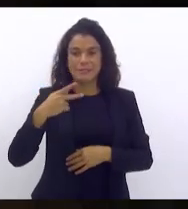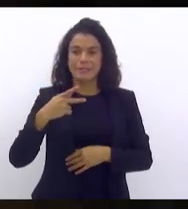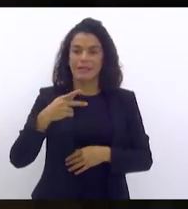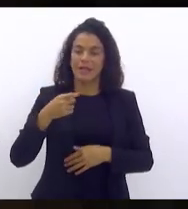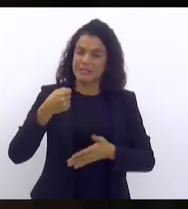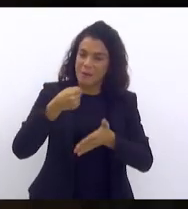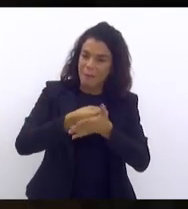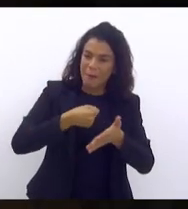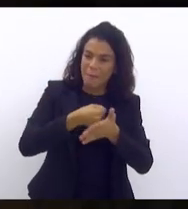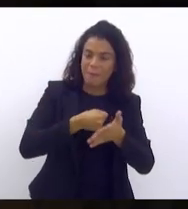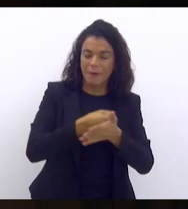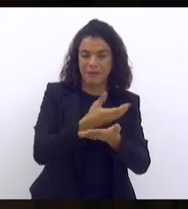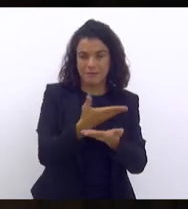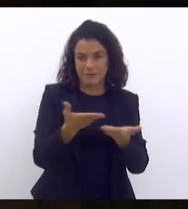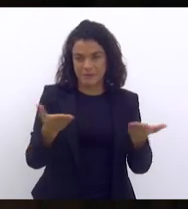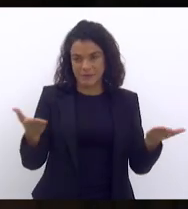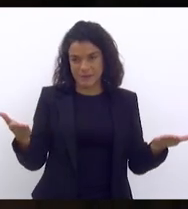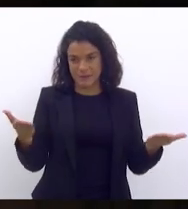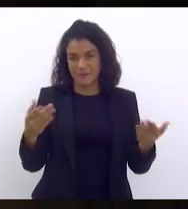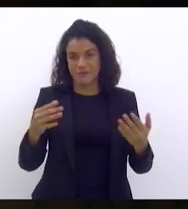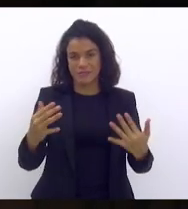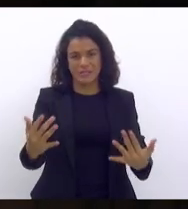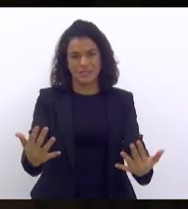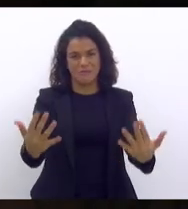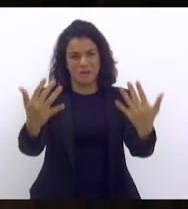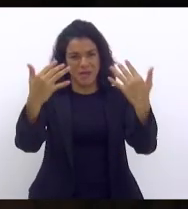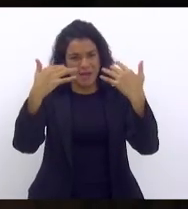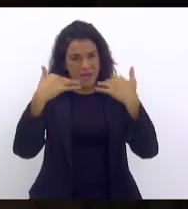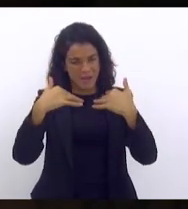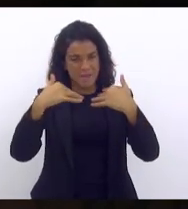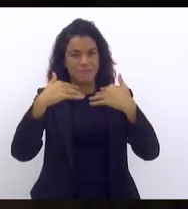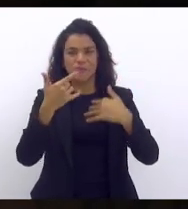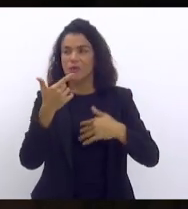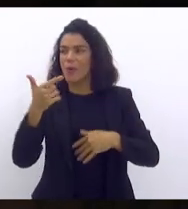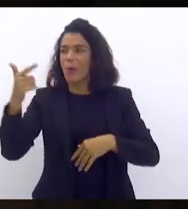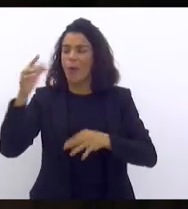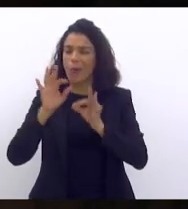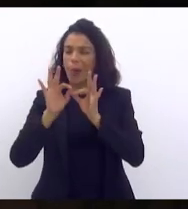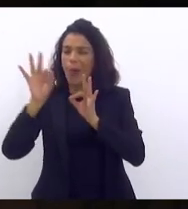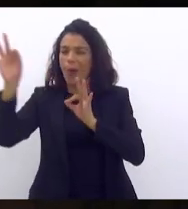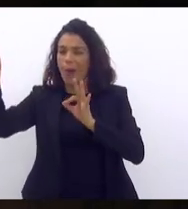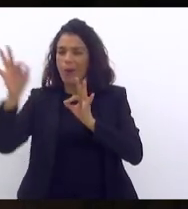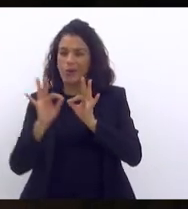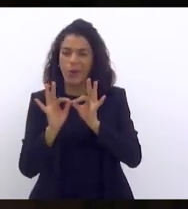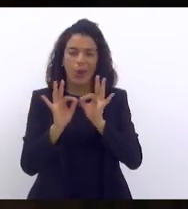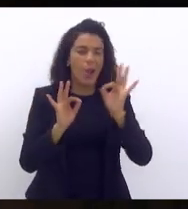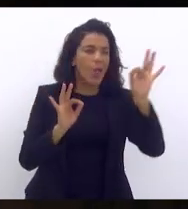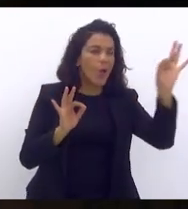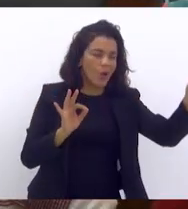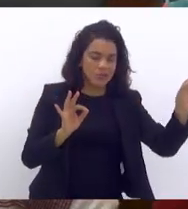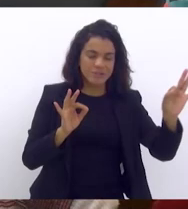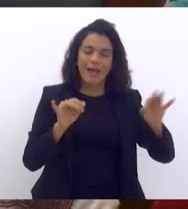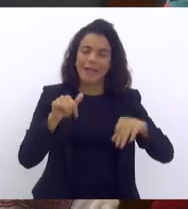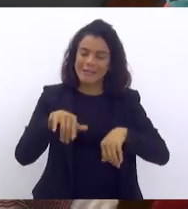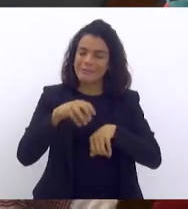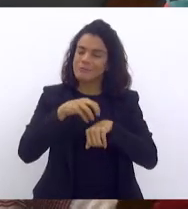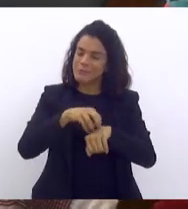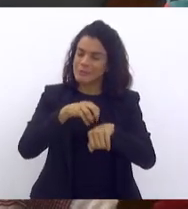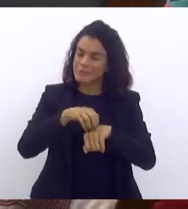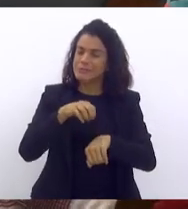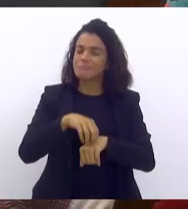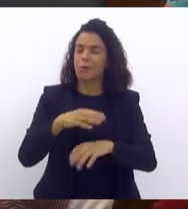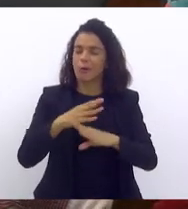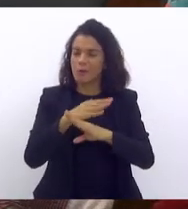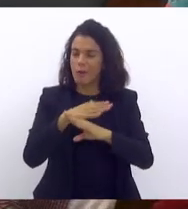da parte de vocês. Né? Vocês vieram de longe, de outros locais, eu sei quanto que a mobilidade urbana aqui é complicado,